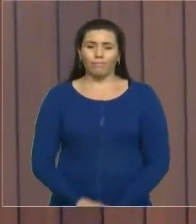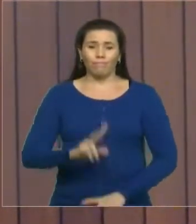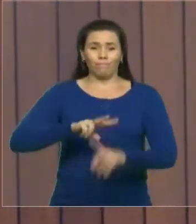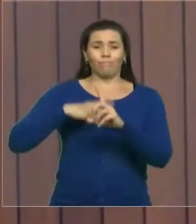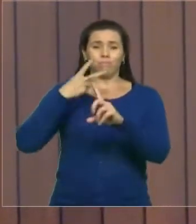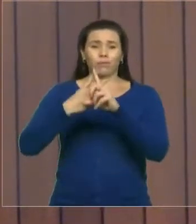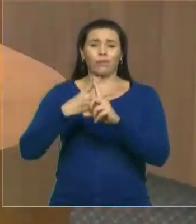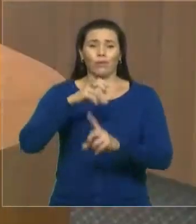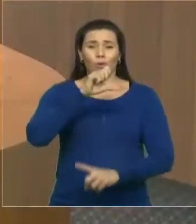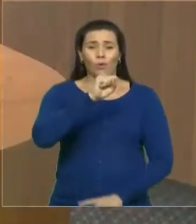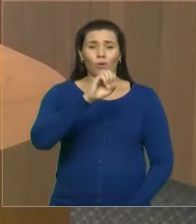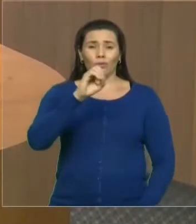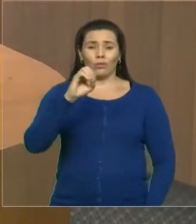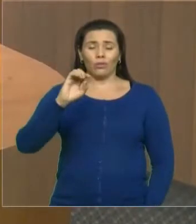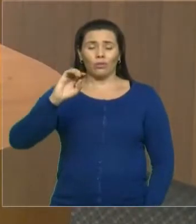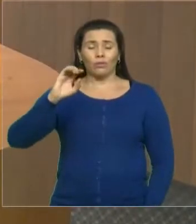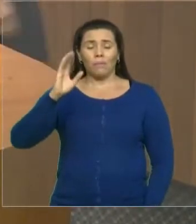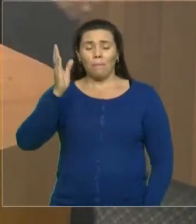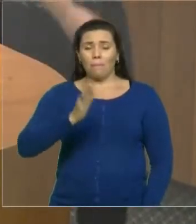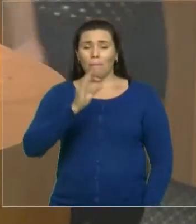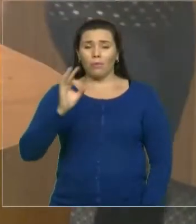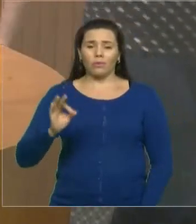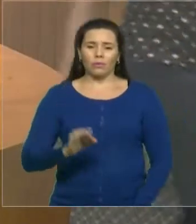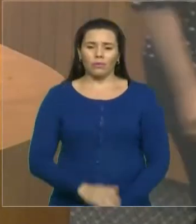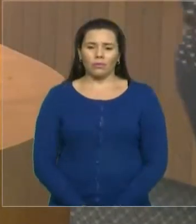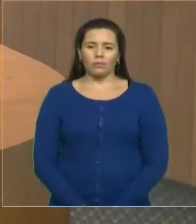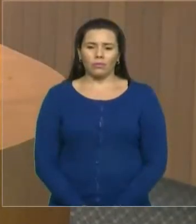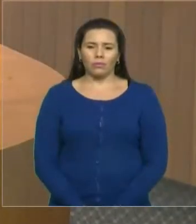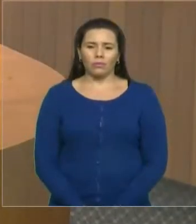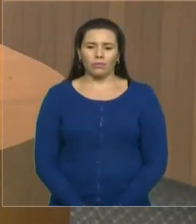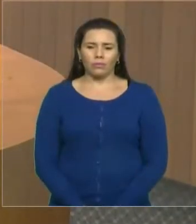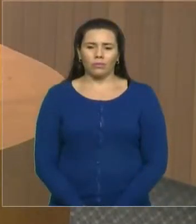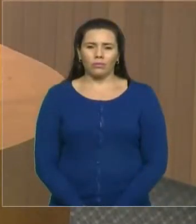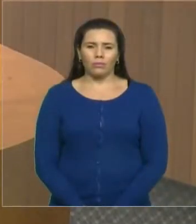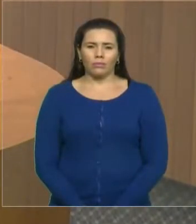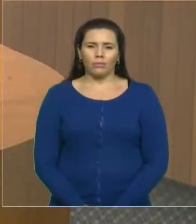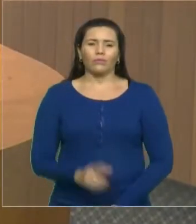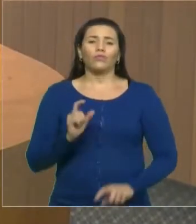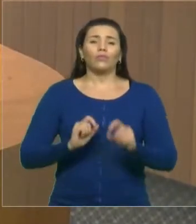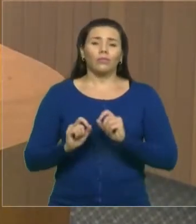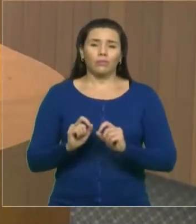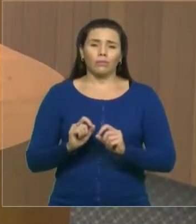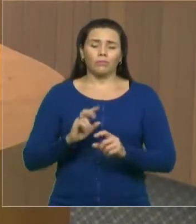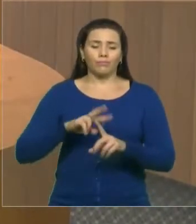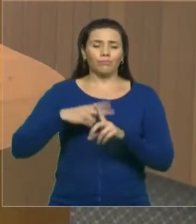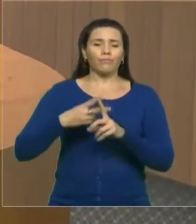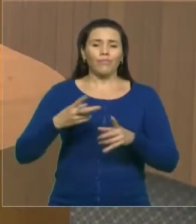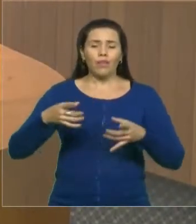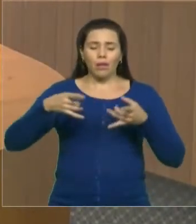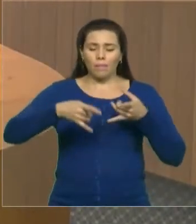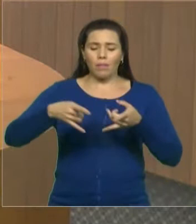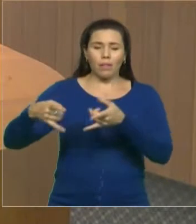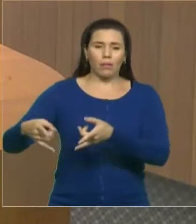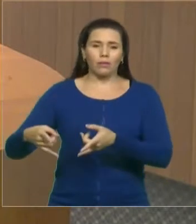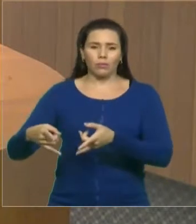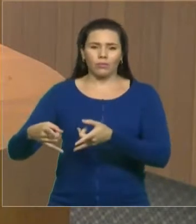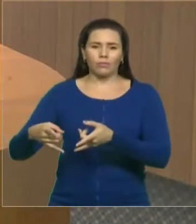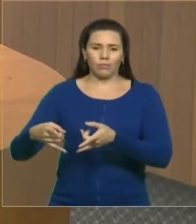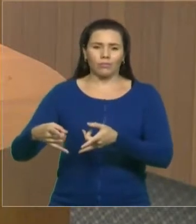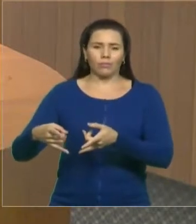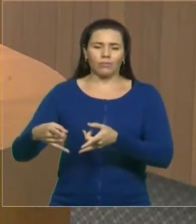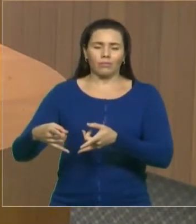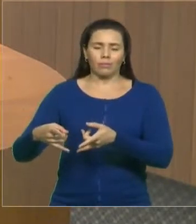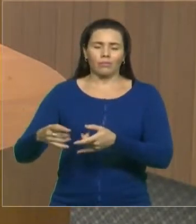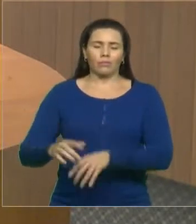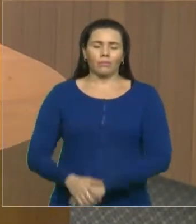800% em número de leitos para hemodiálise. E o ganho, ele